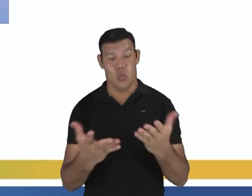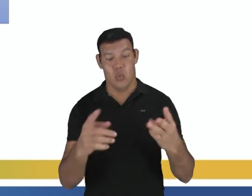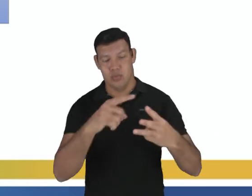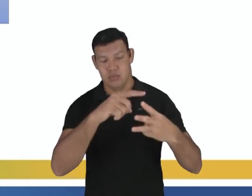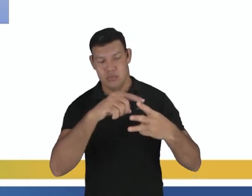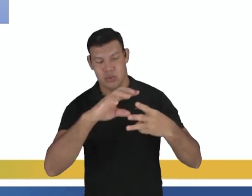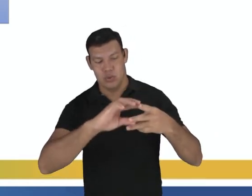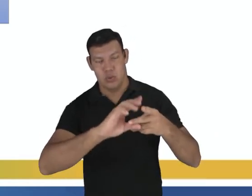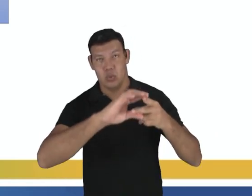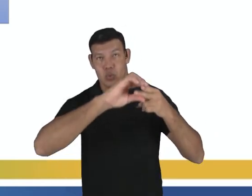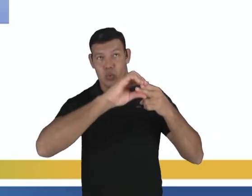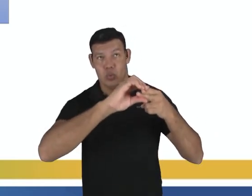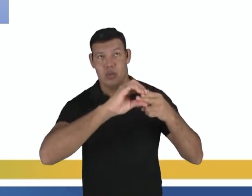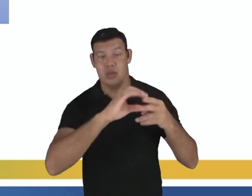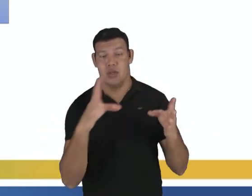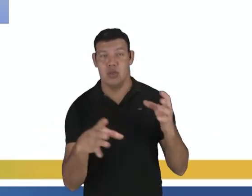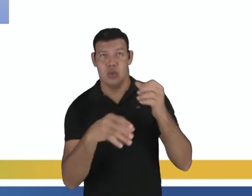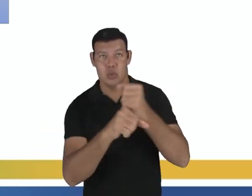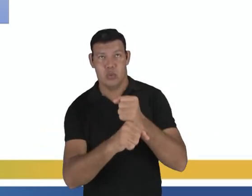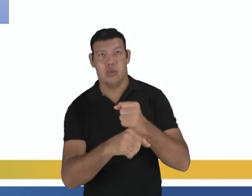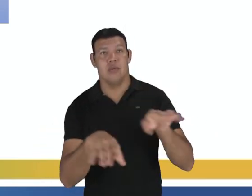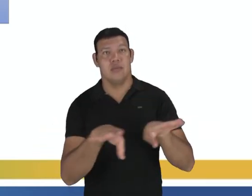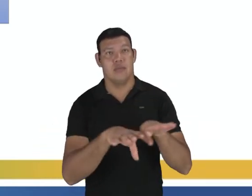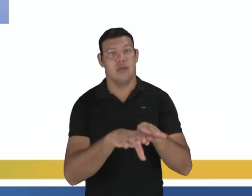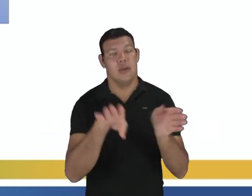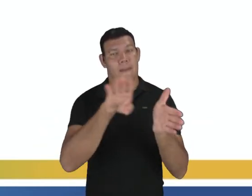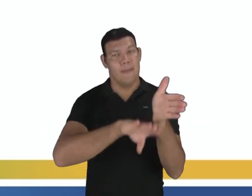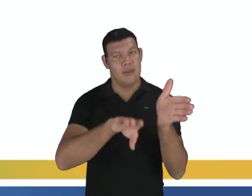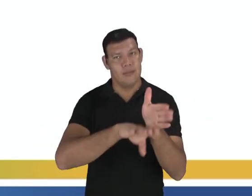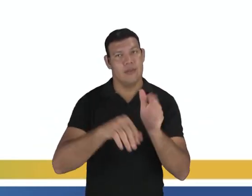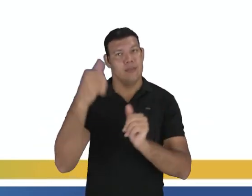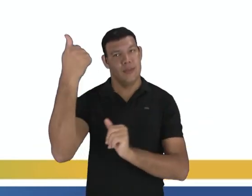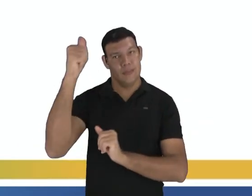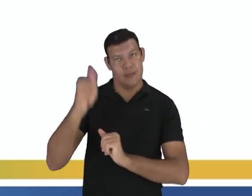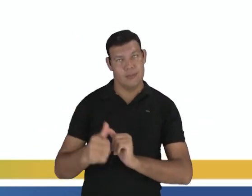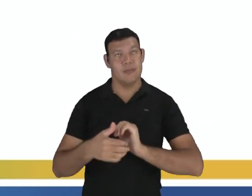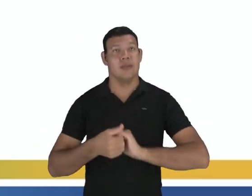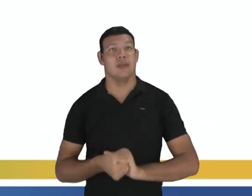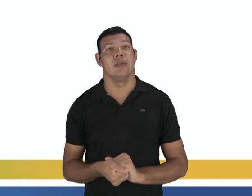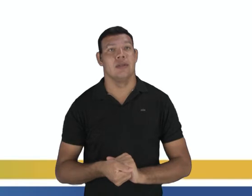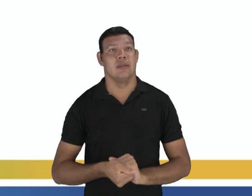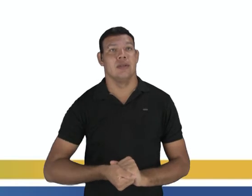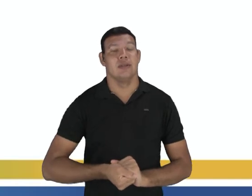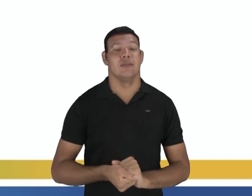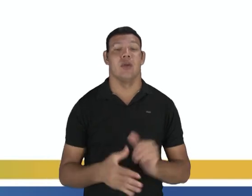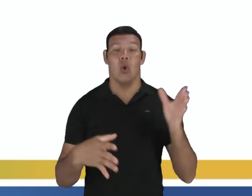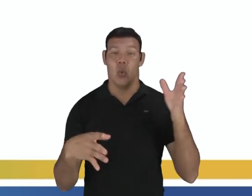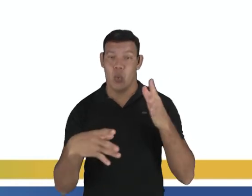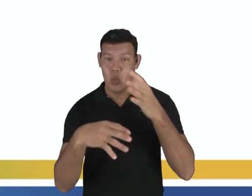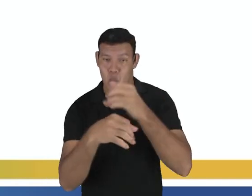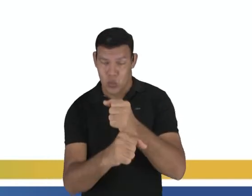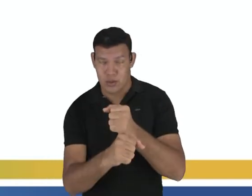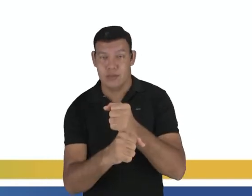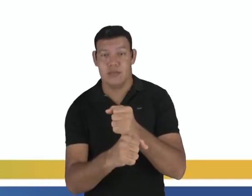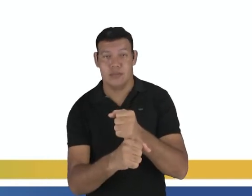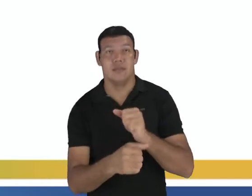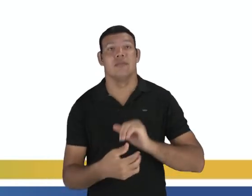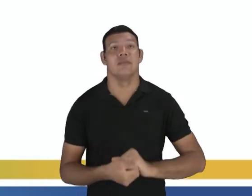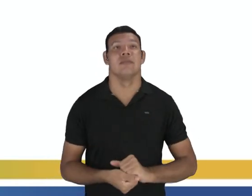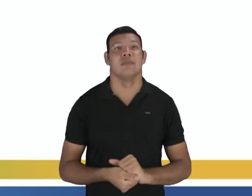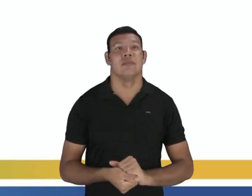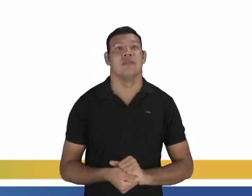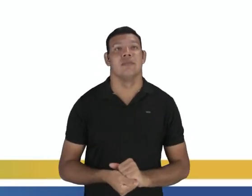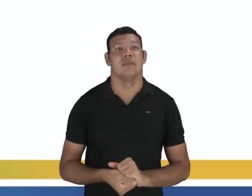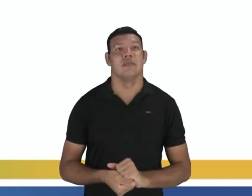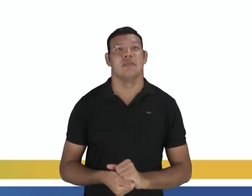ver quais são as principais características dessas reações inorgânicas. Então, síntese ou adição. Essa